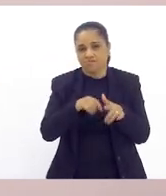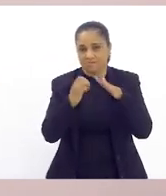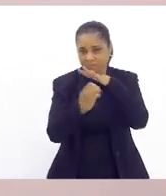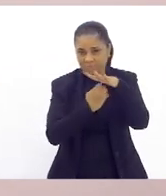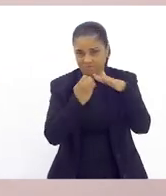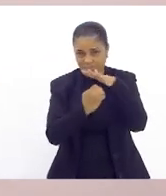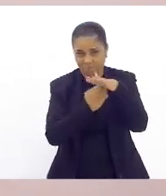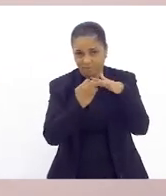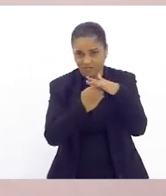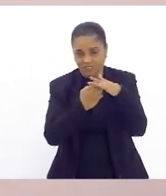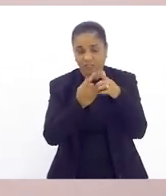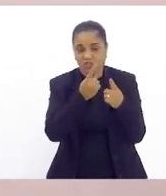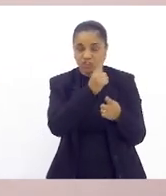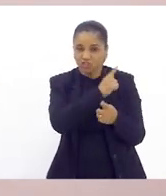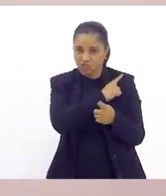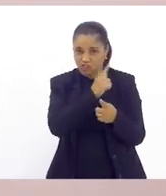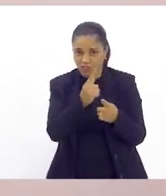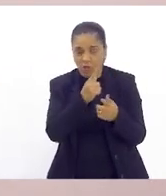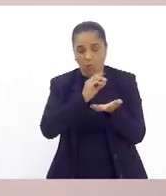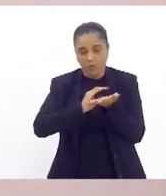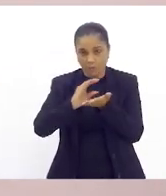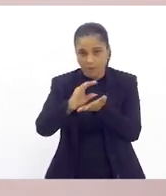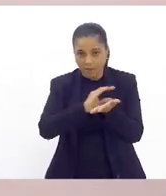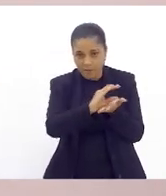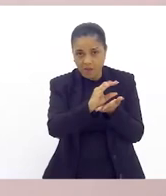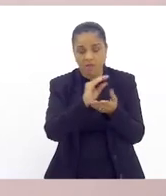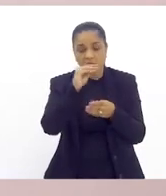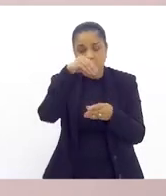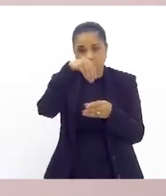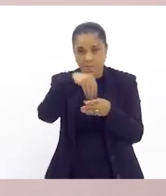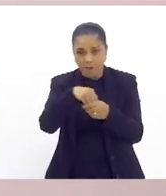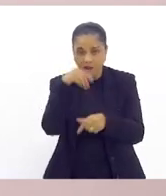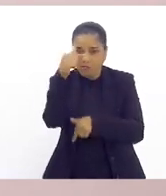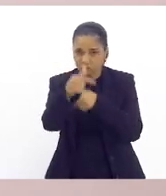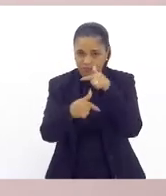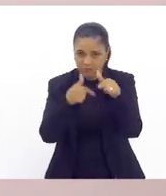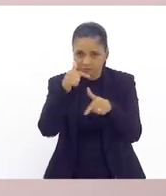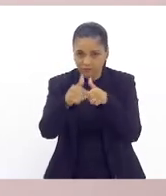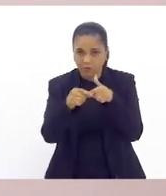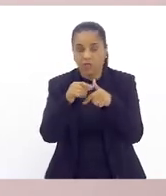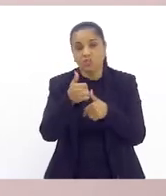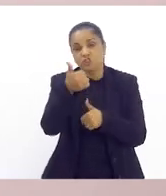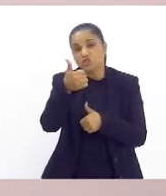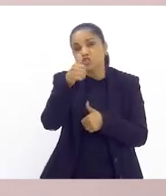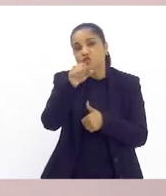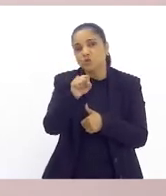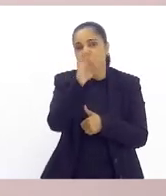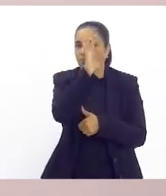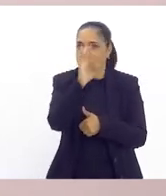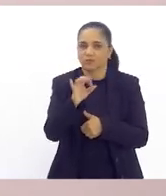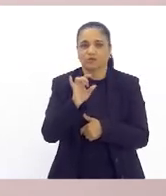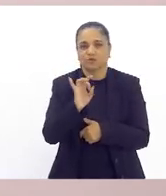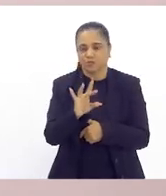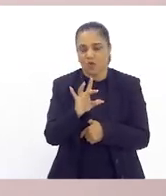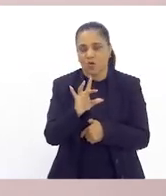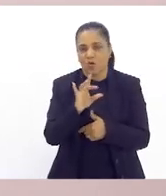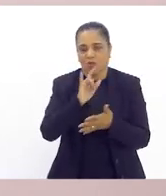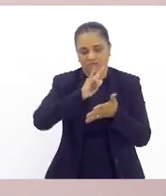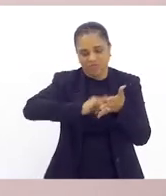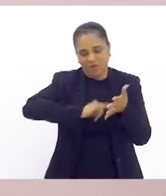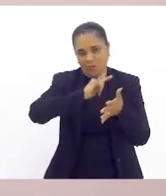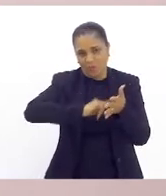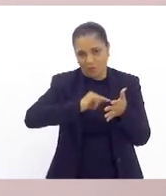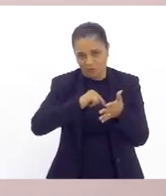ela fazer a gestão fazer os investimentos remuneravacionista Fazia tudo isso é 18% da conta tá então só para trazer